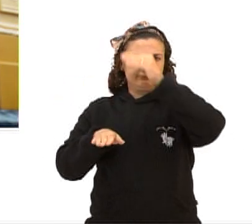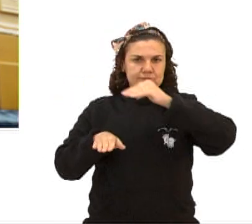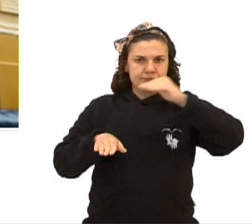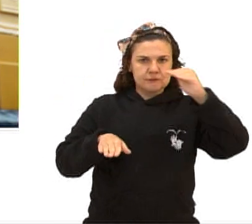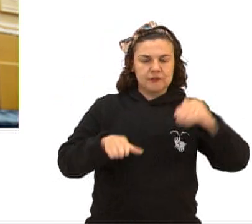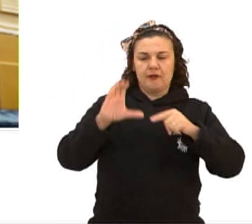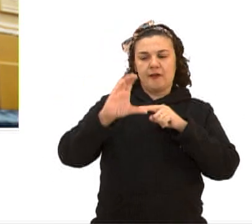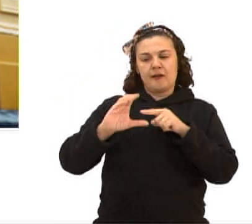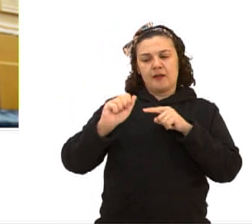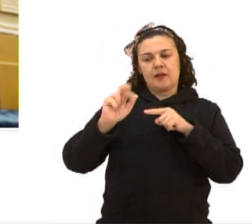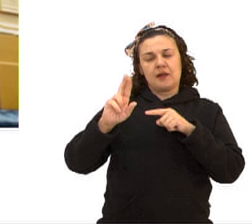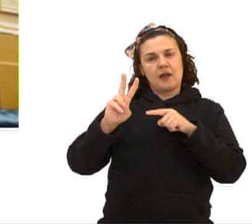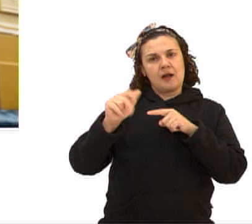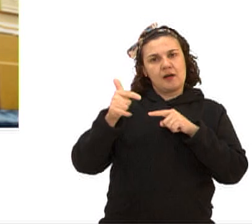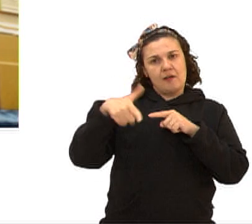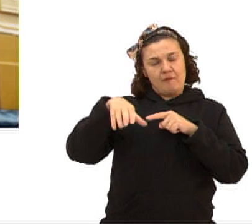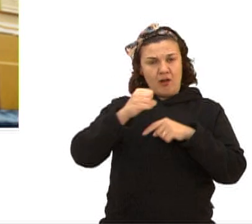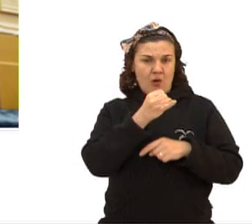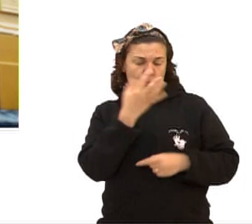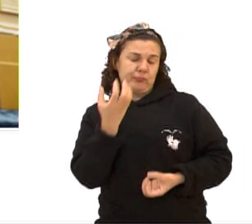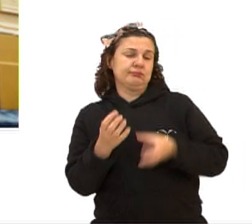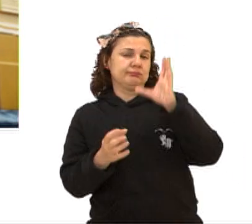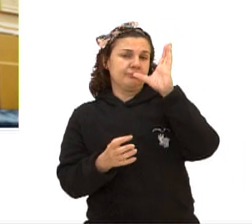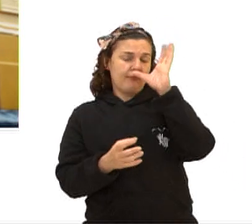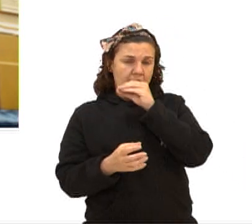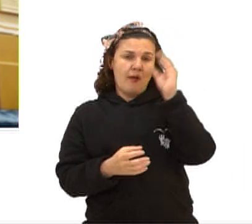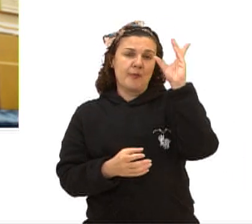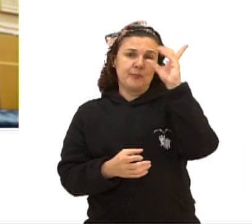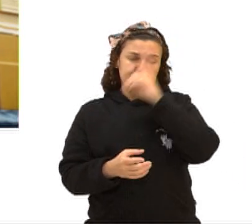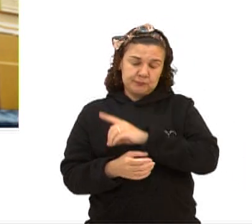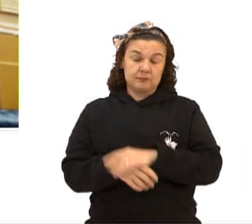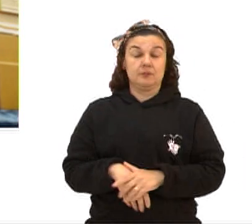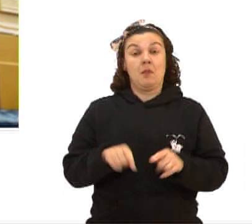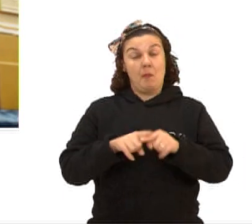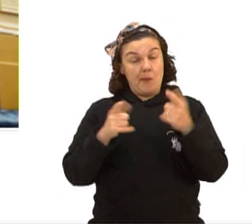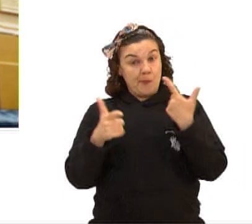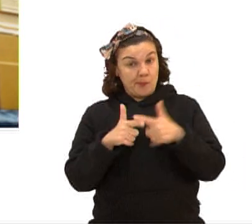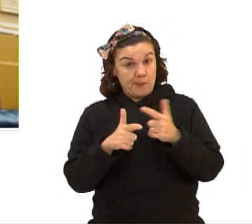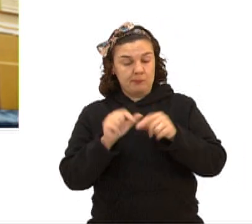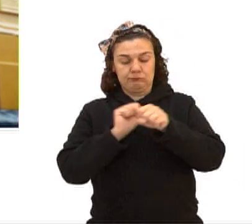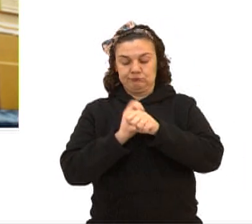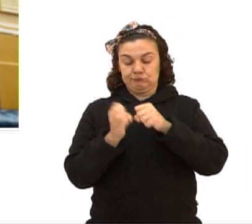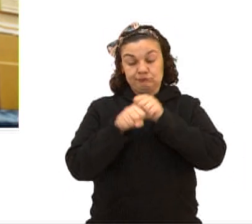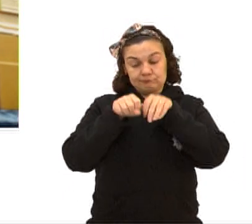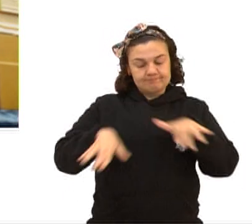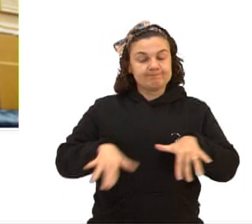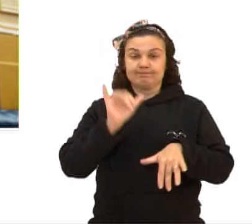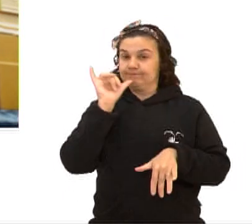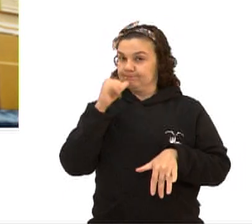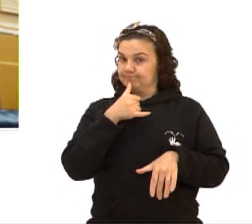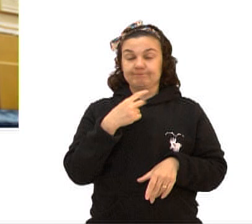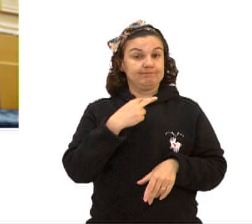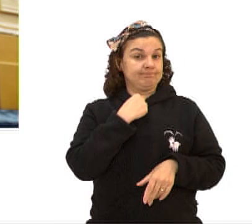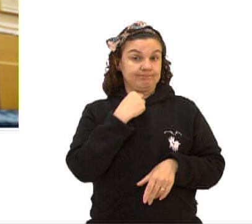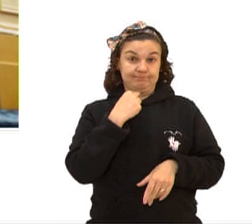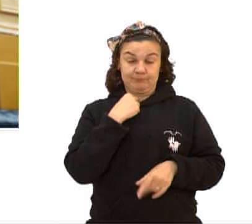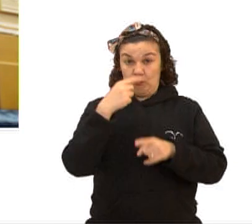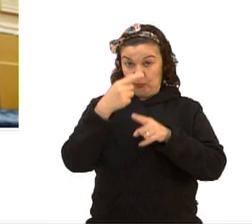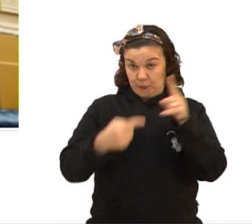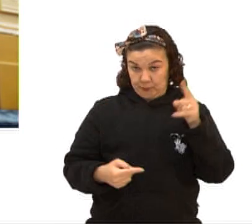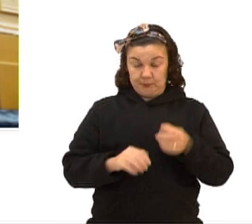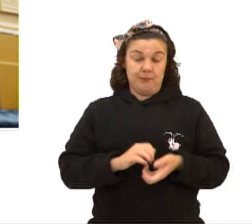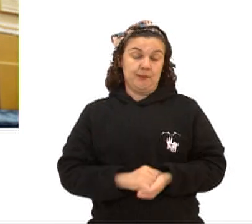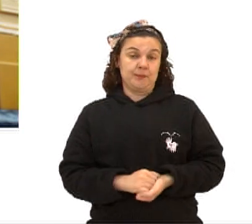do Carvalho, ele fica aberto em alguns finais de semana. Agora, com o problema da pandemia, infelizmente, isso não é mais